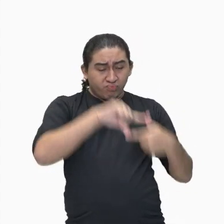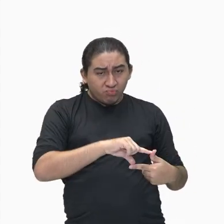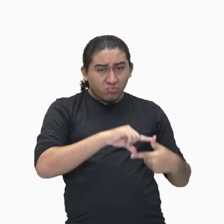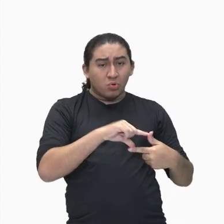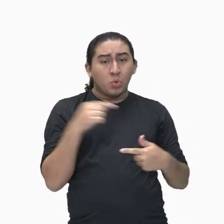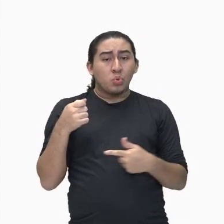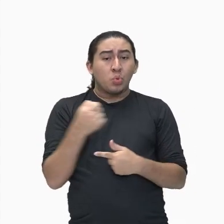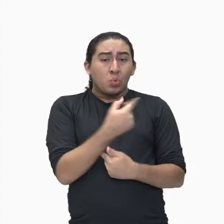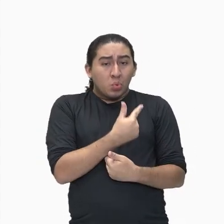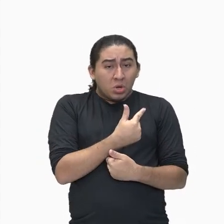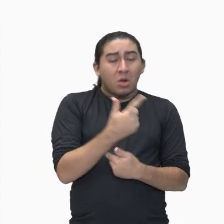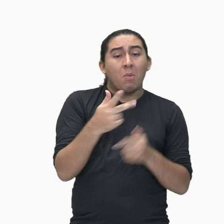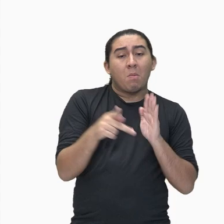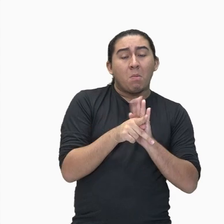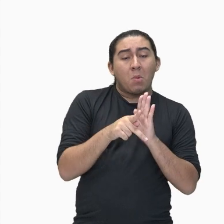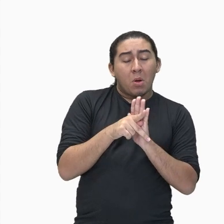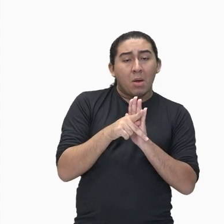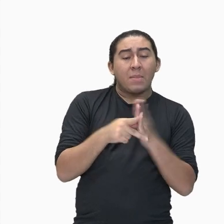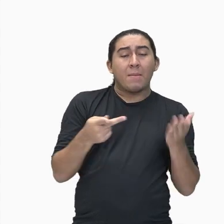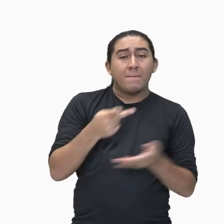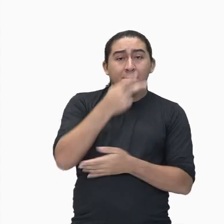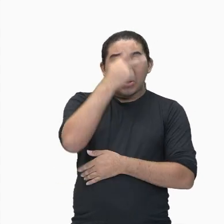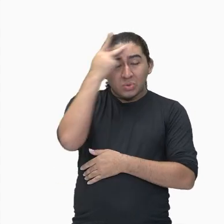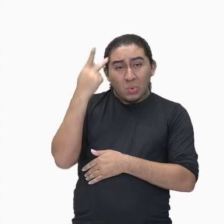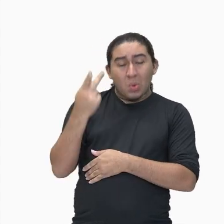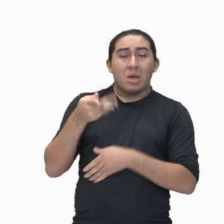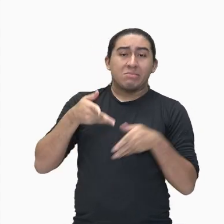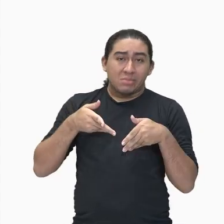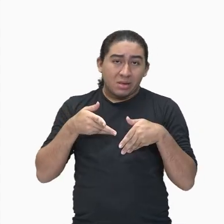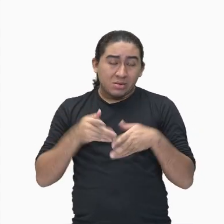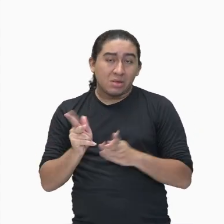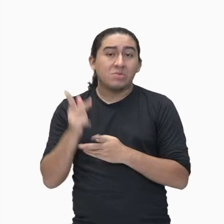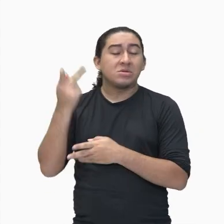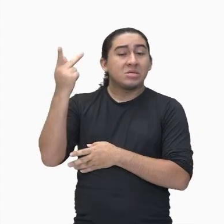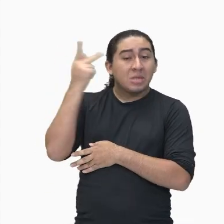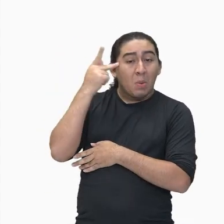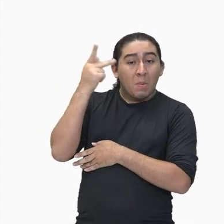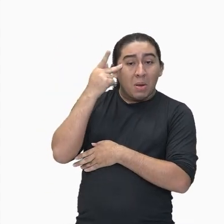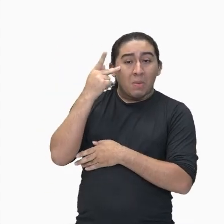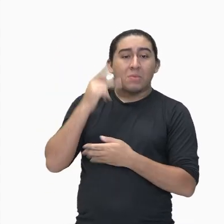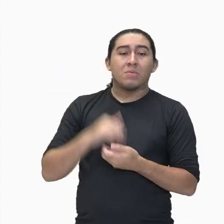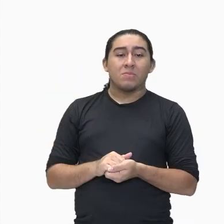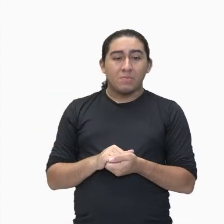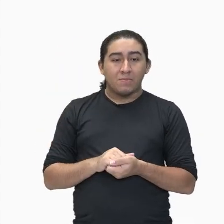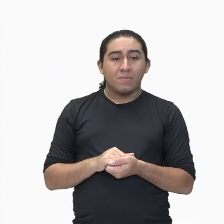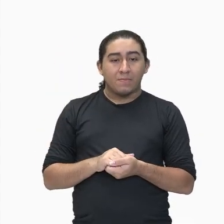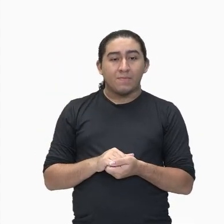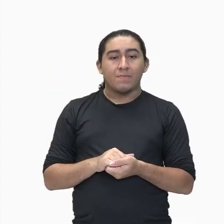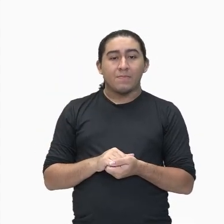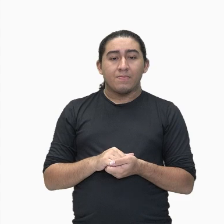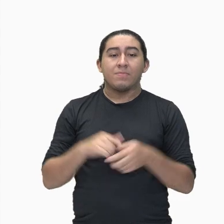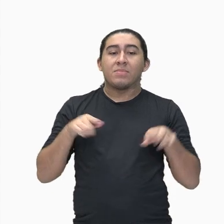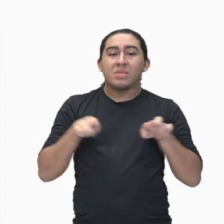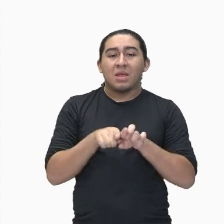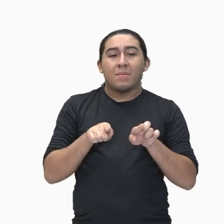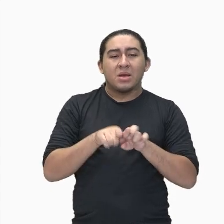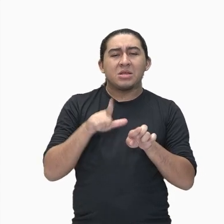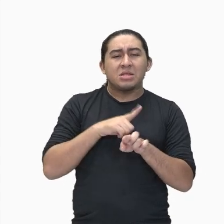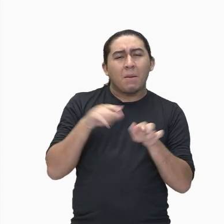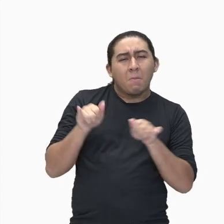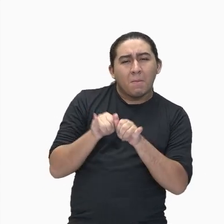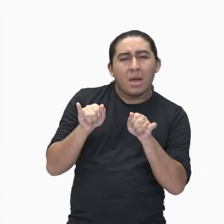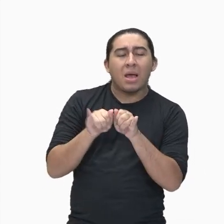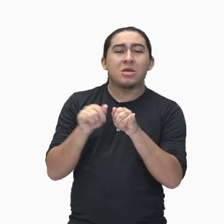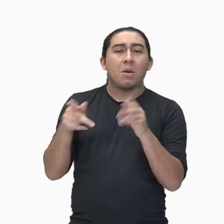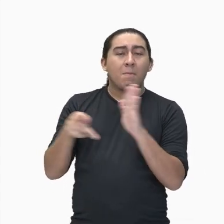que um canastrão na hora que cai o pano. Estava mais bobo que banca de rock, que um palhaço